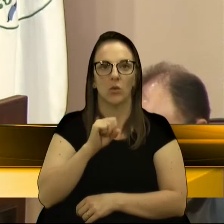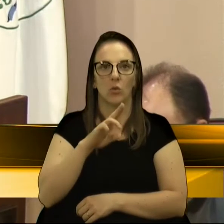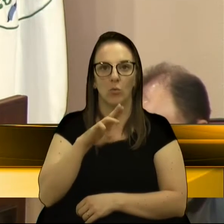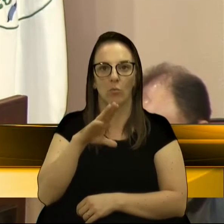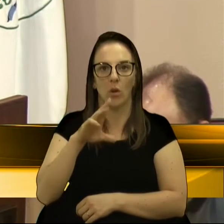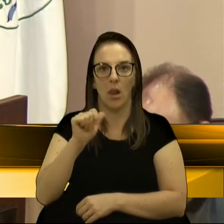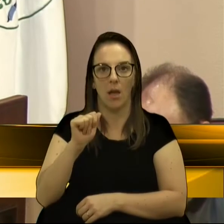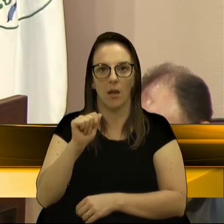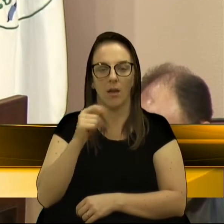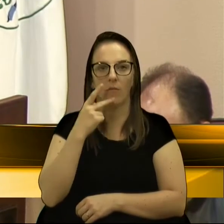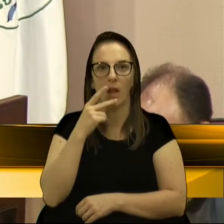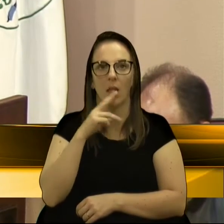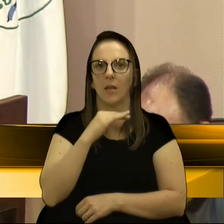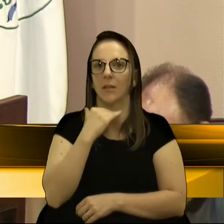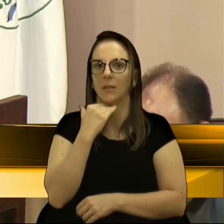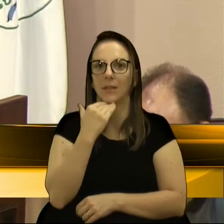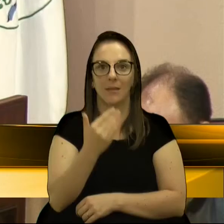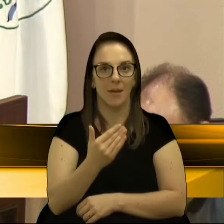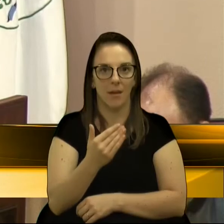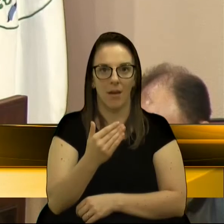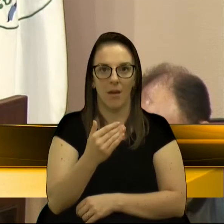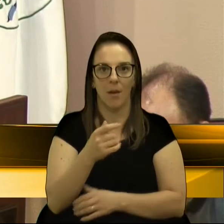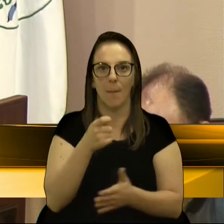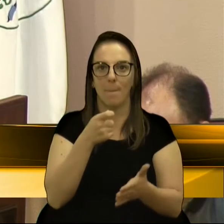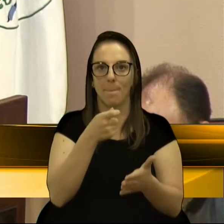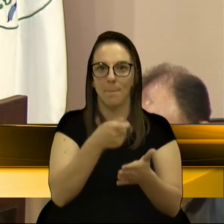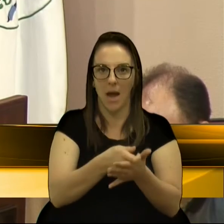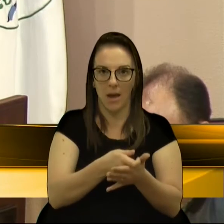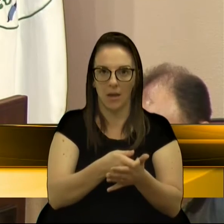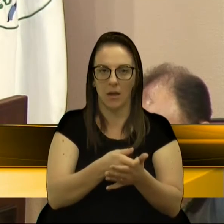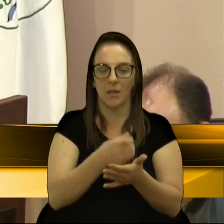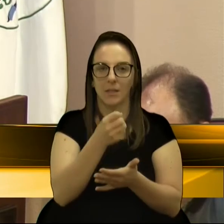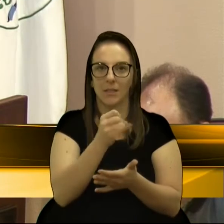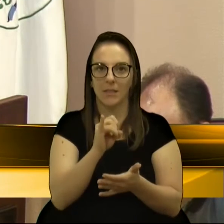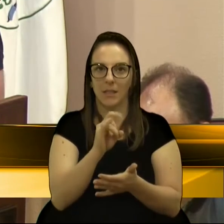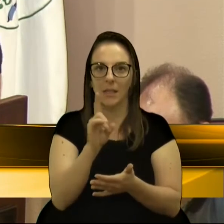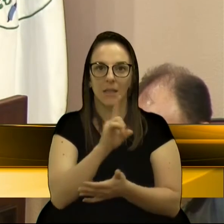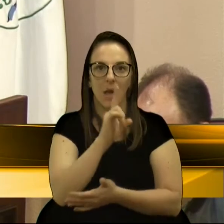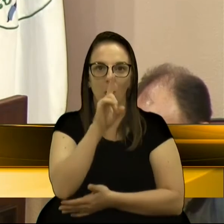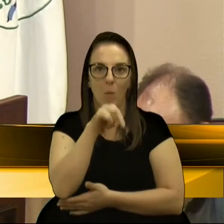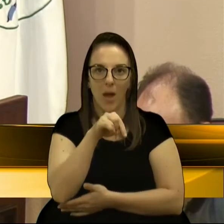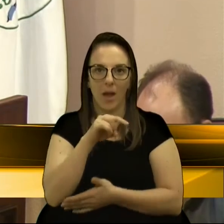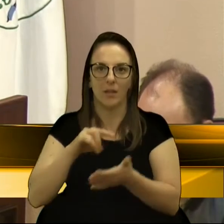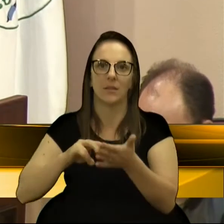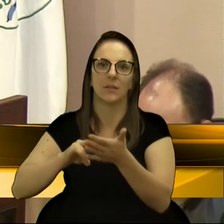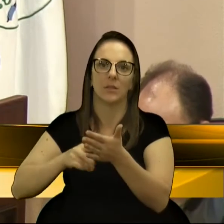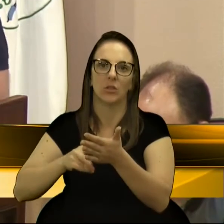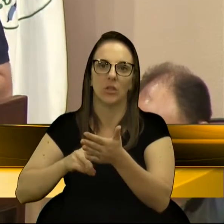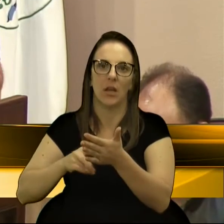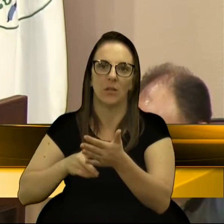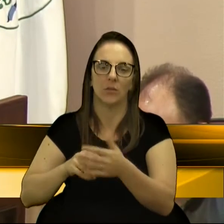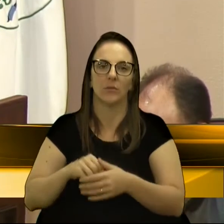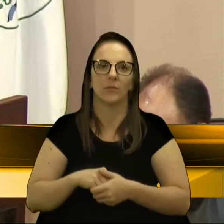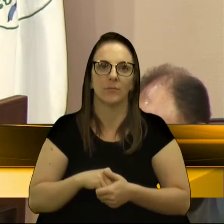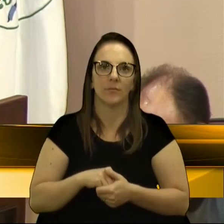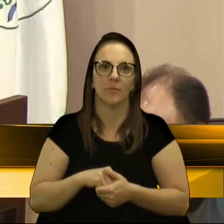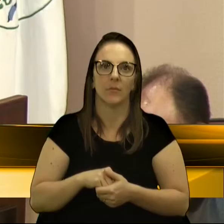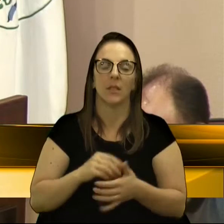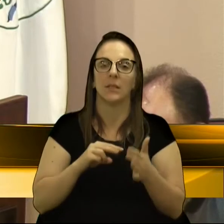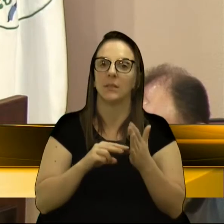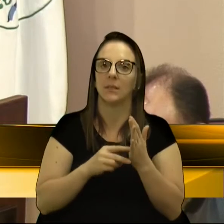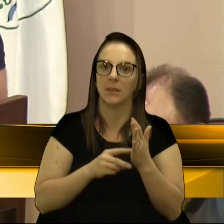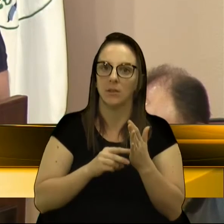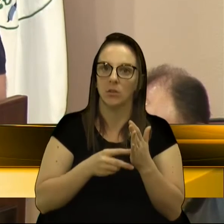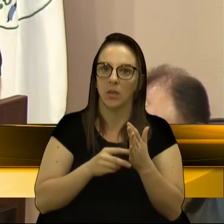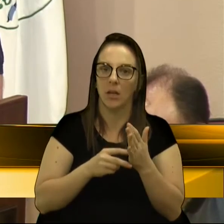ninguém deve pagar sem ser filiado a um sindicato. Isso é ponto pacífico no Supremo Tribunal Federal. O Sindicato dos Metalúrgicos